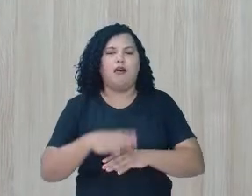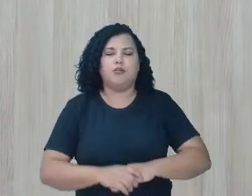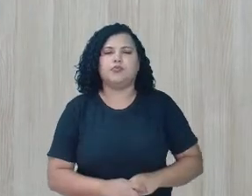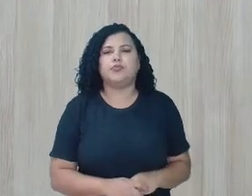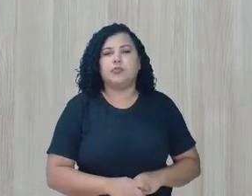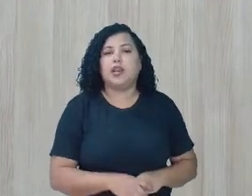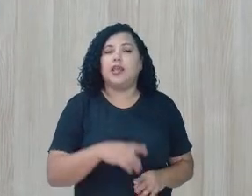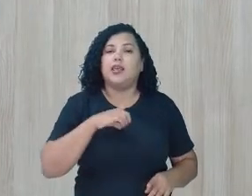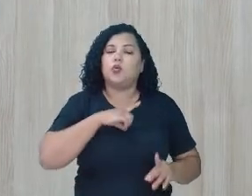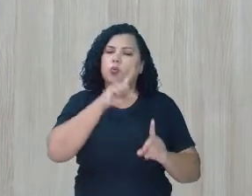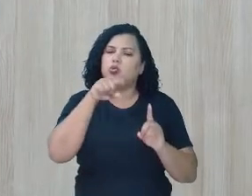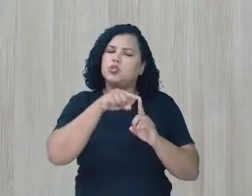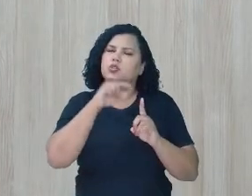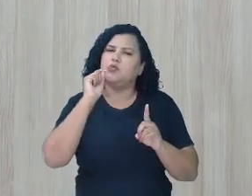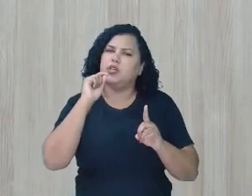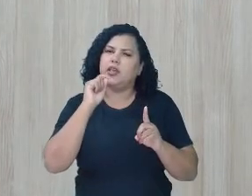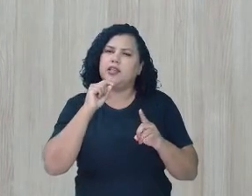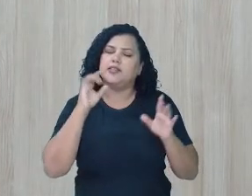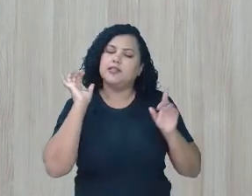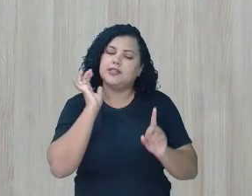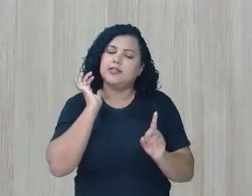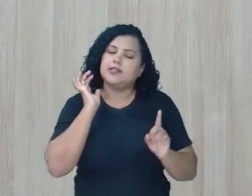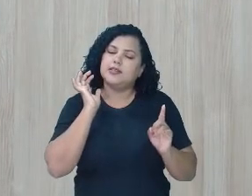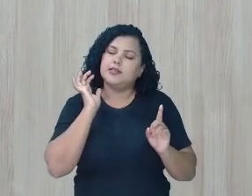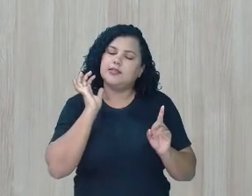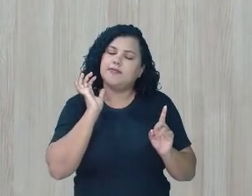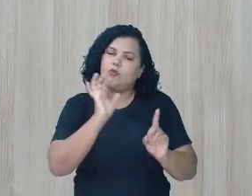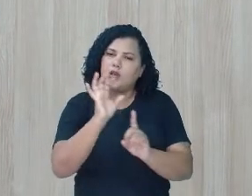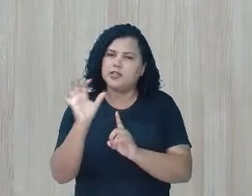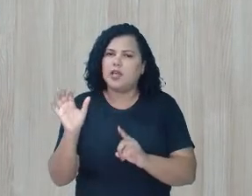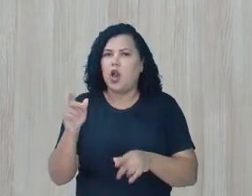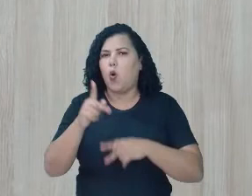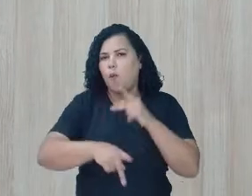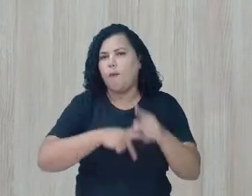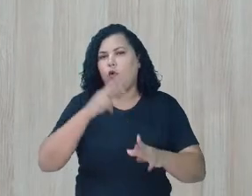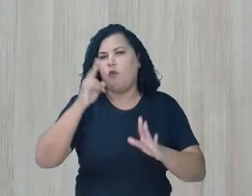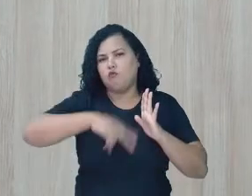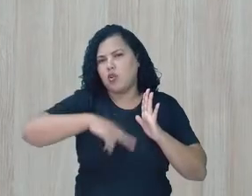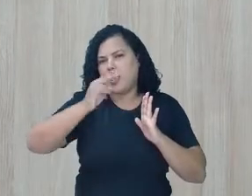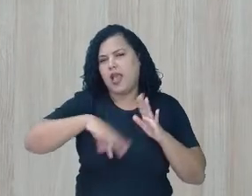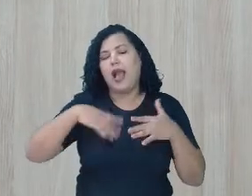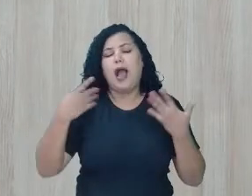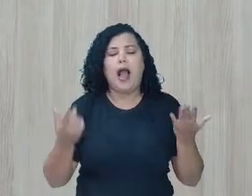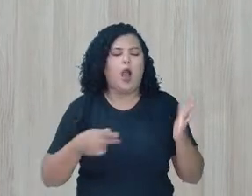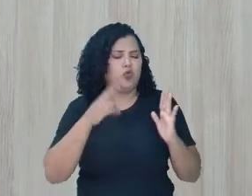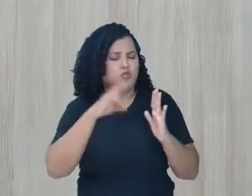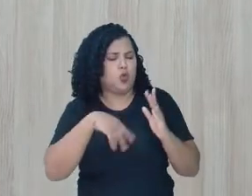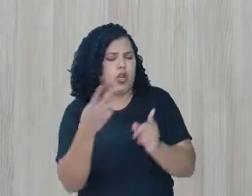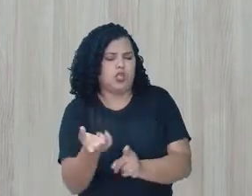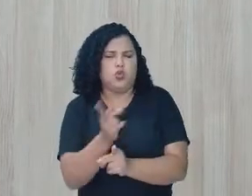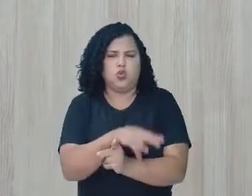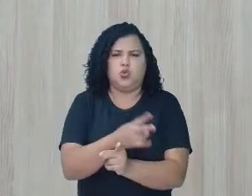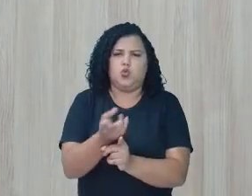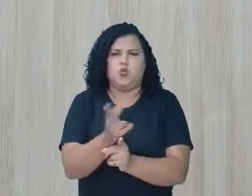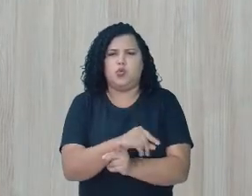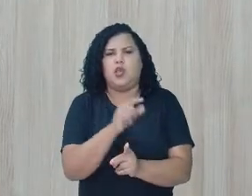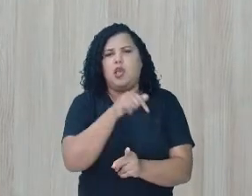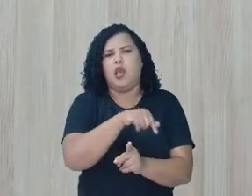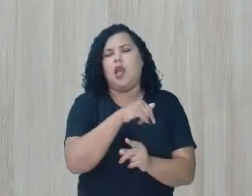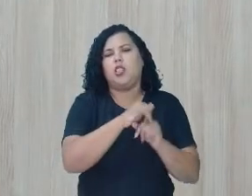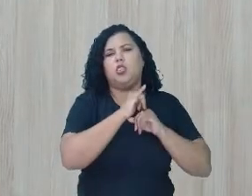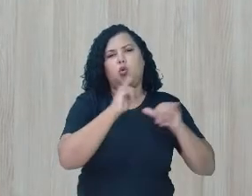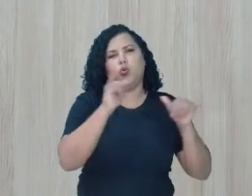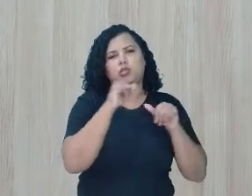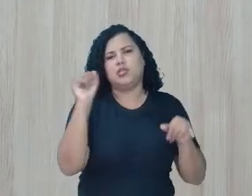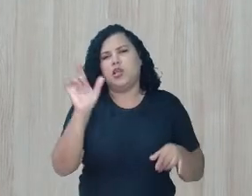finalidade de fazer com que a população lesse a crônica e dissesse, não, aqui eu estou lendo um híbrido entre a notícia e entre